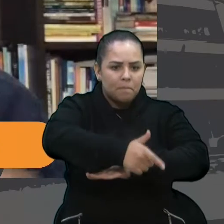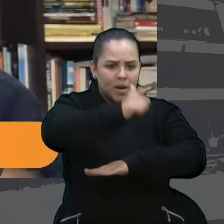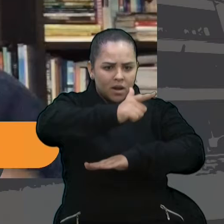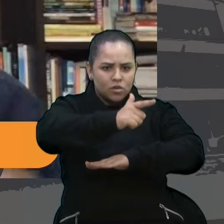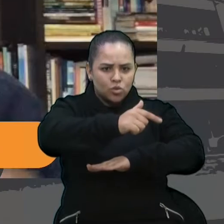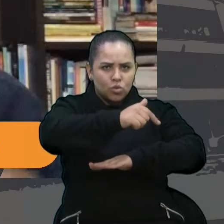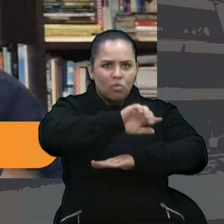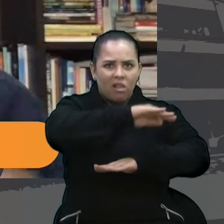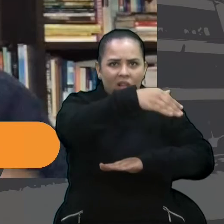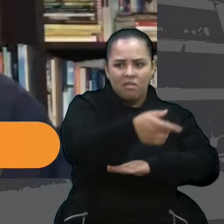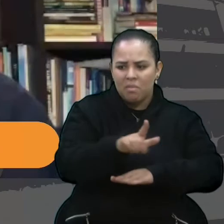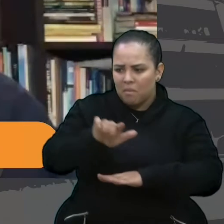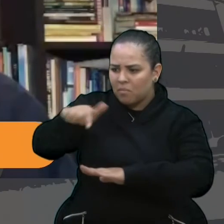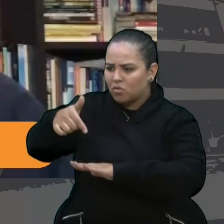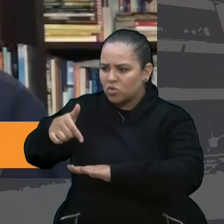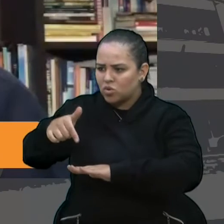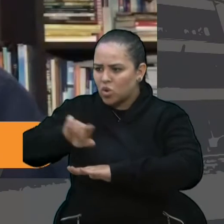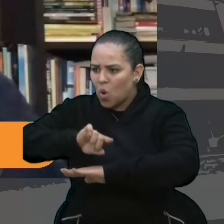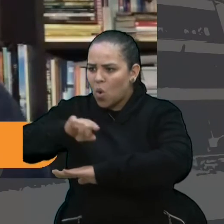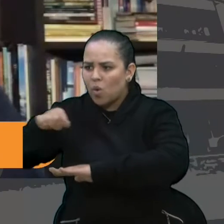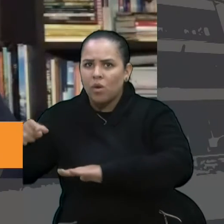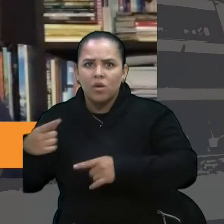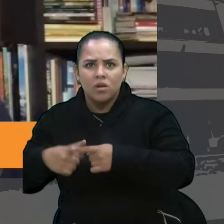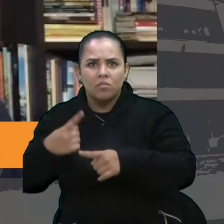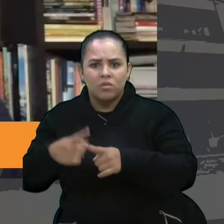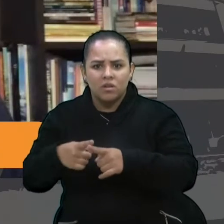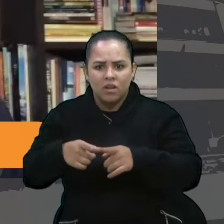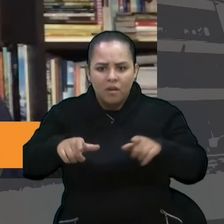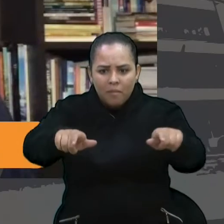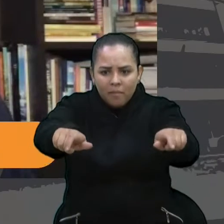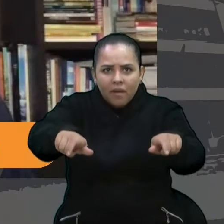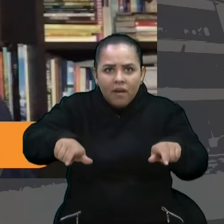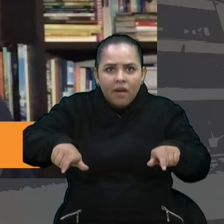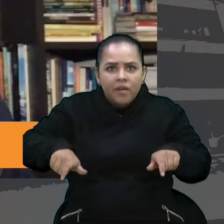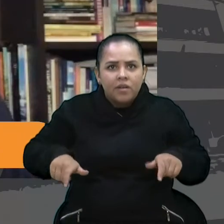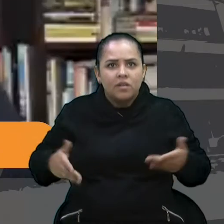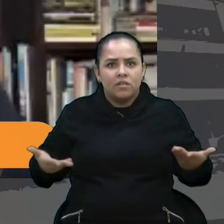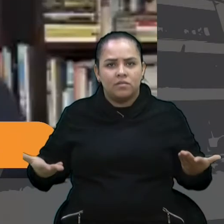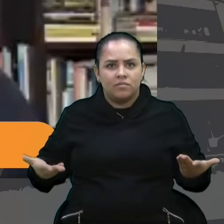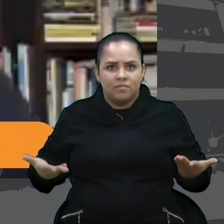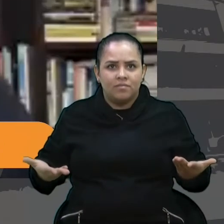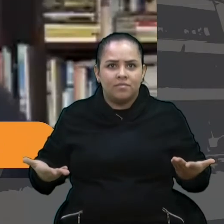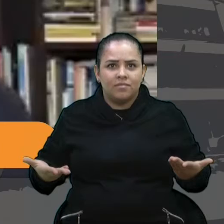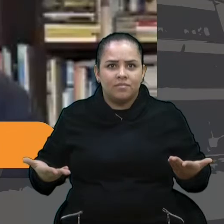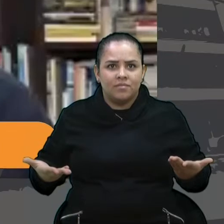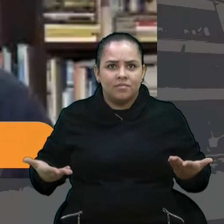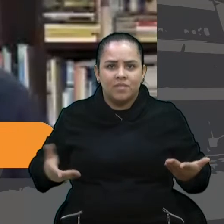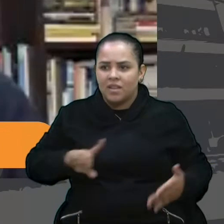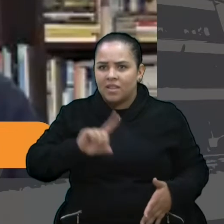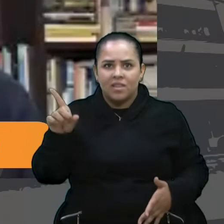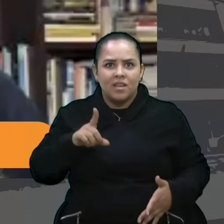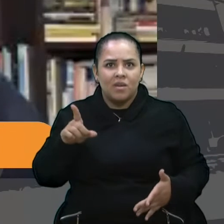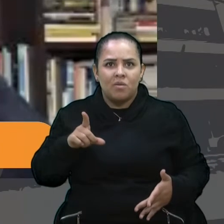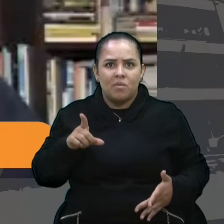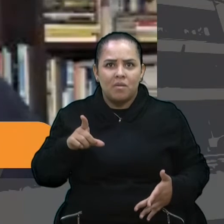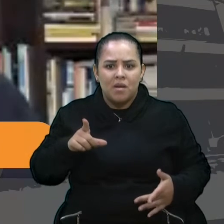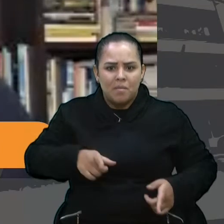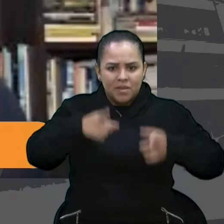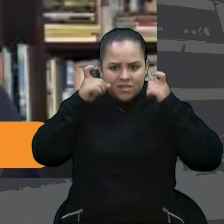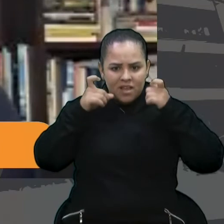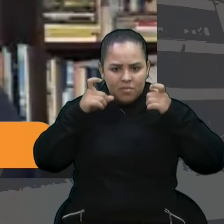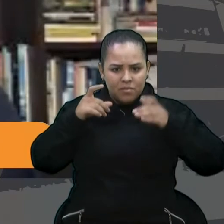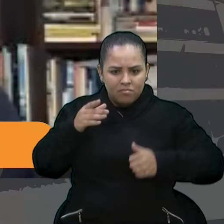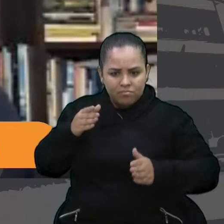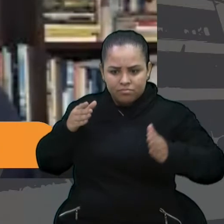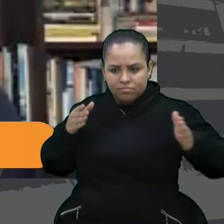novo? Porque às margens da rodovia, né? Esse não se dá conta que existe uma margem e outra margem.